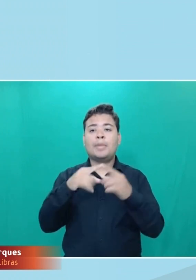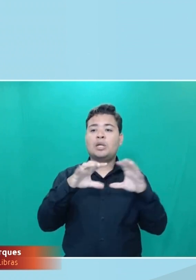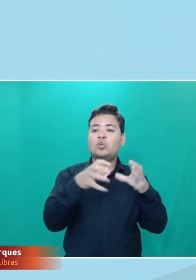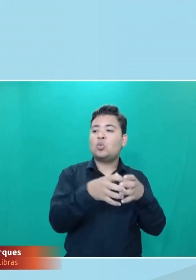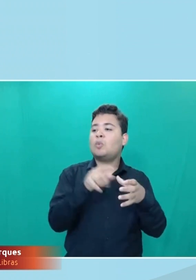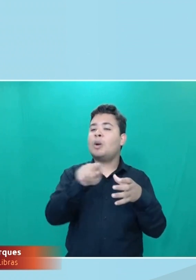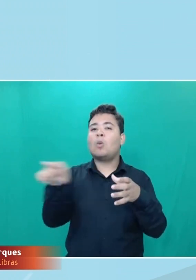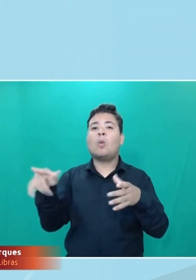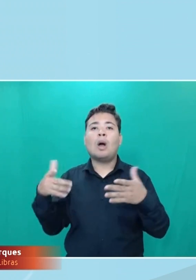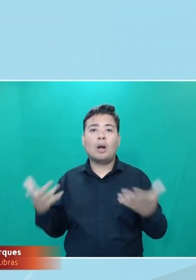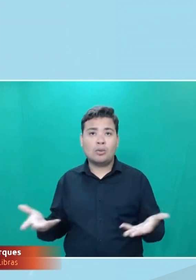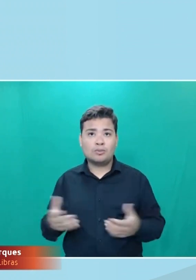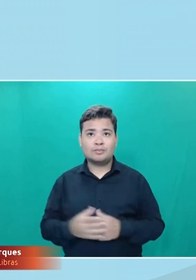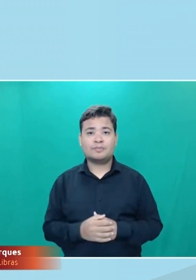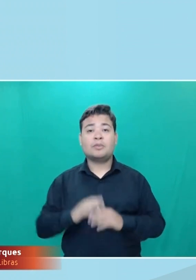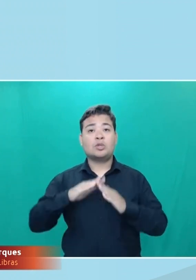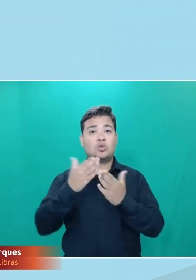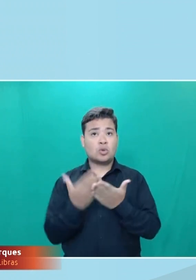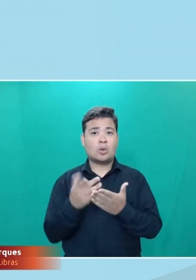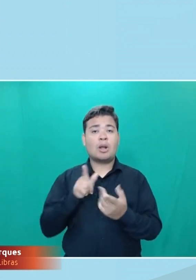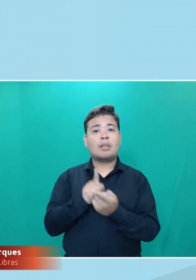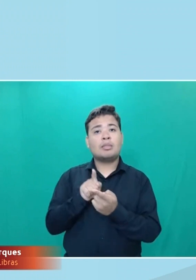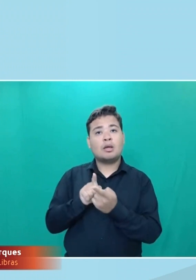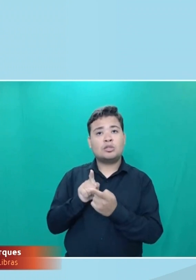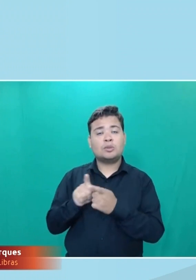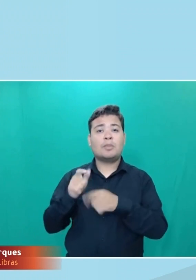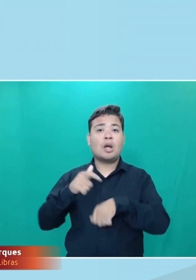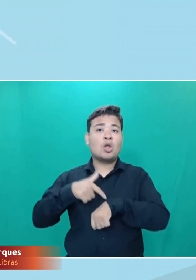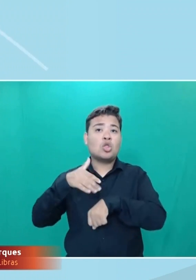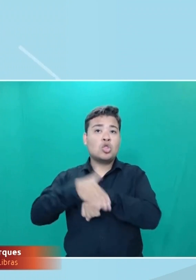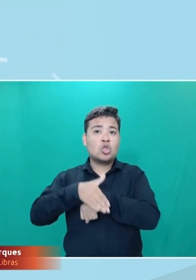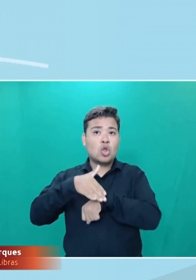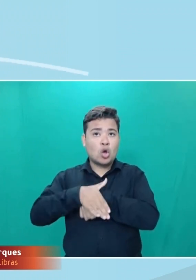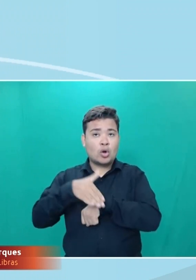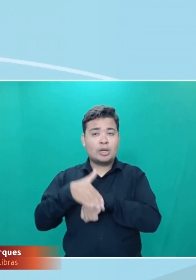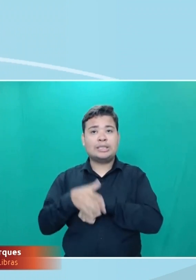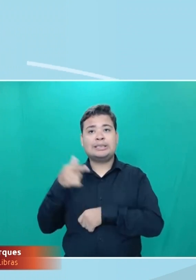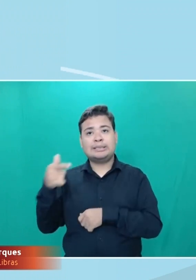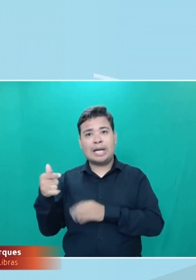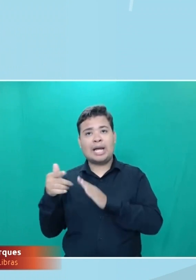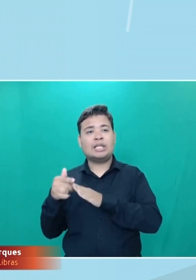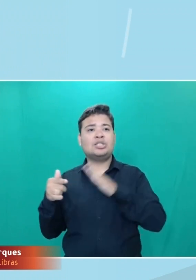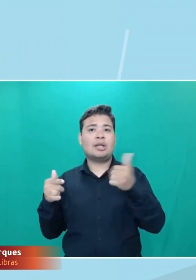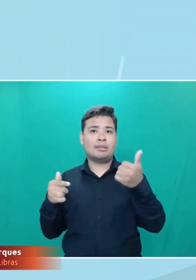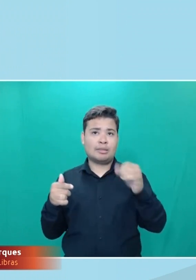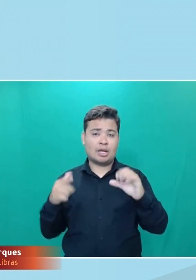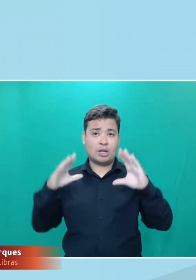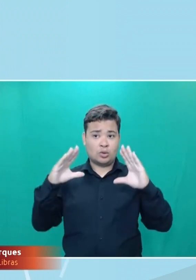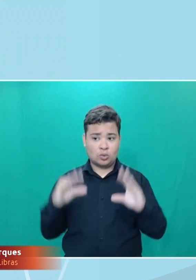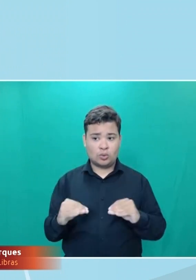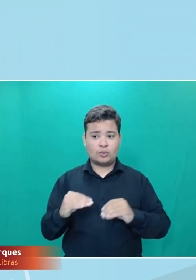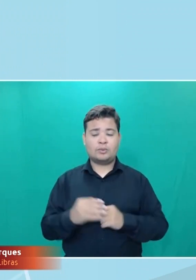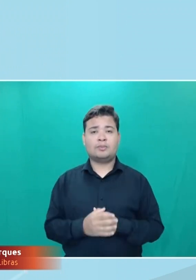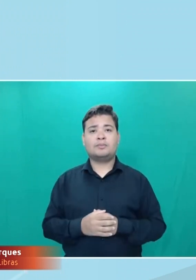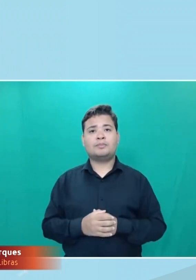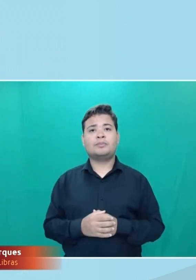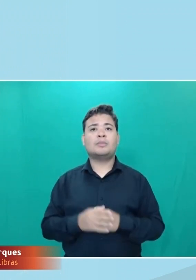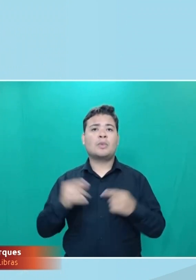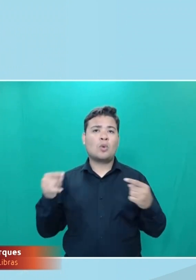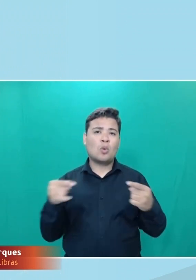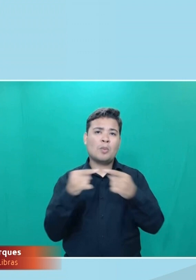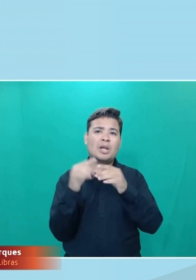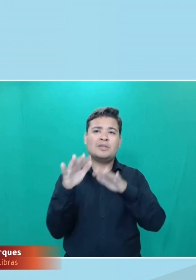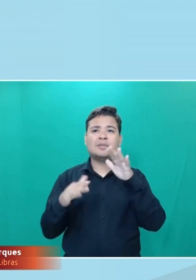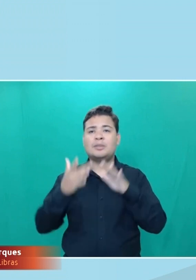O atendimento nas escolas acontece no período noturno, das 7 às 10 horas da noite, para se adequar ao horário de trabalho, muitas vezes,